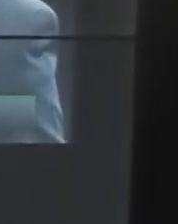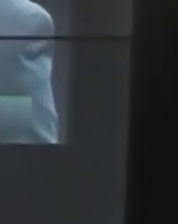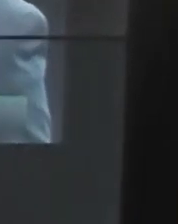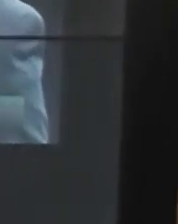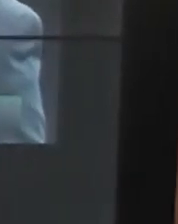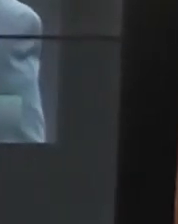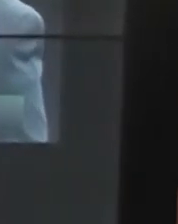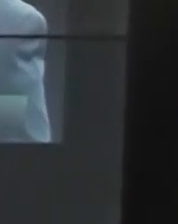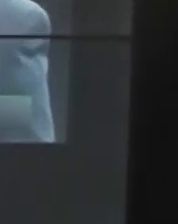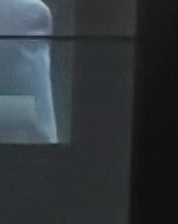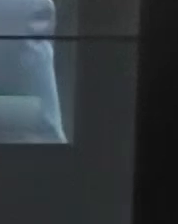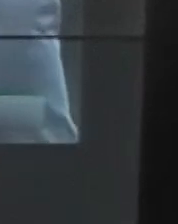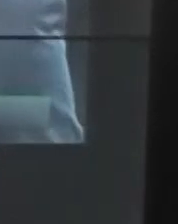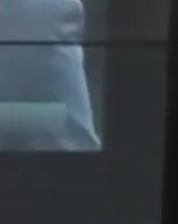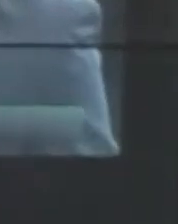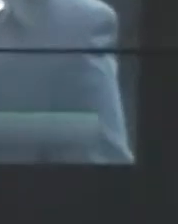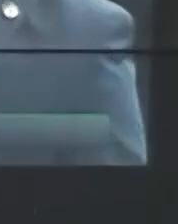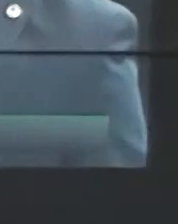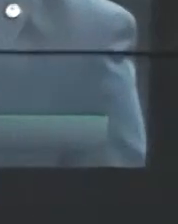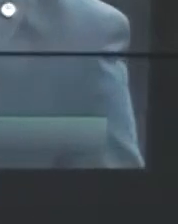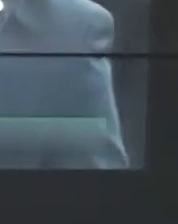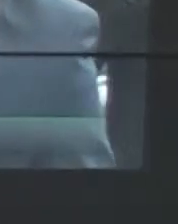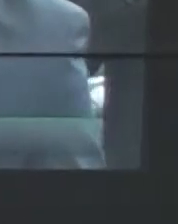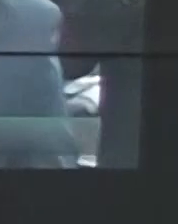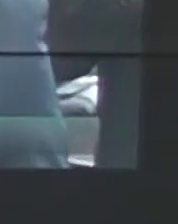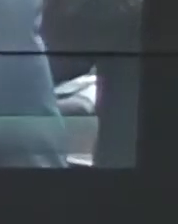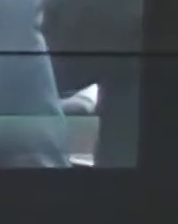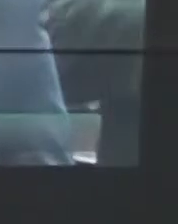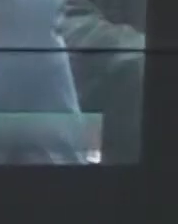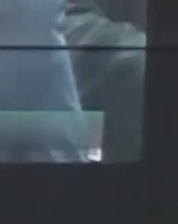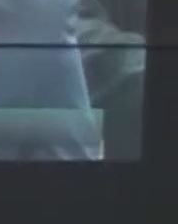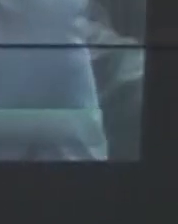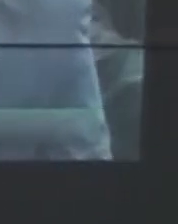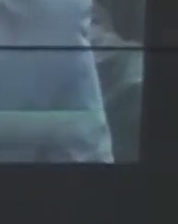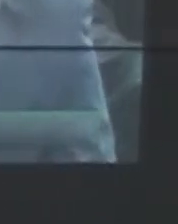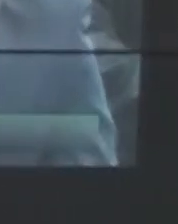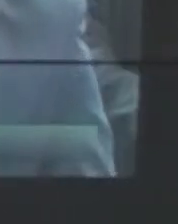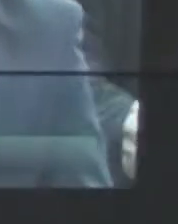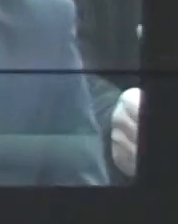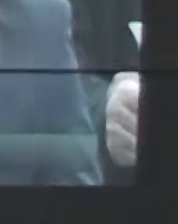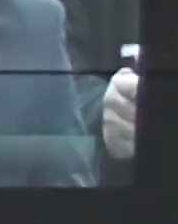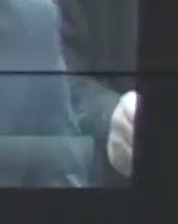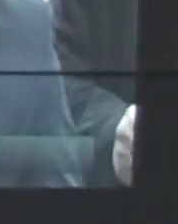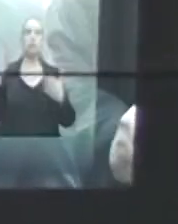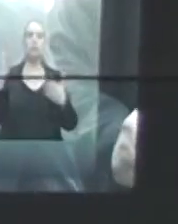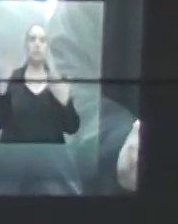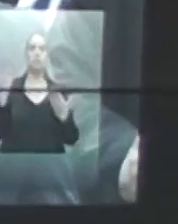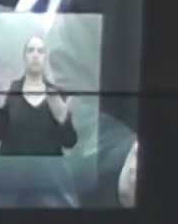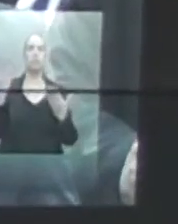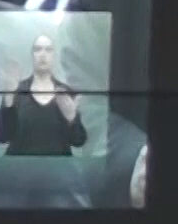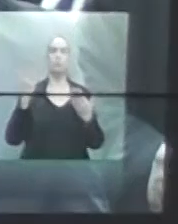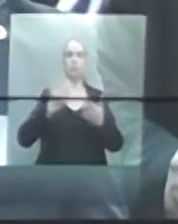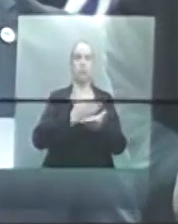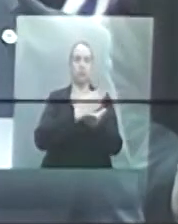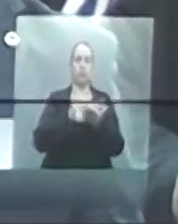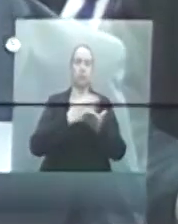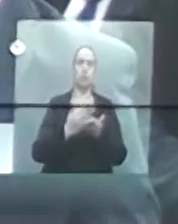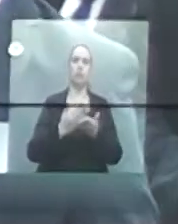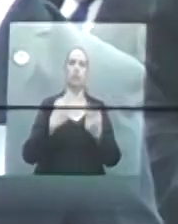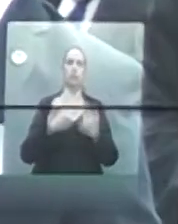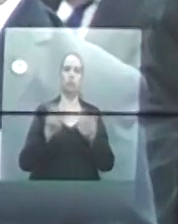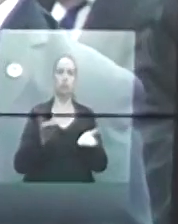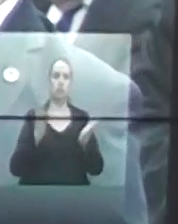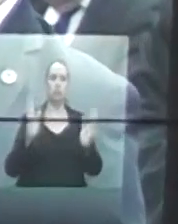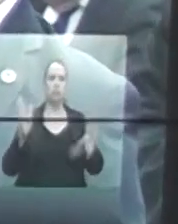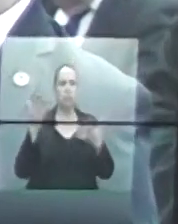gente, vivendo hoje, momento especial em que parabenizamos a Santa Casa pelos seus 220 anos